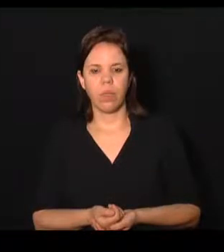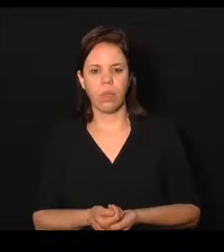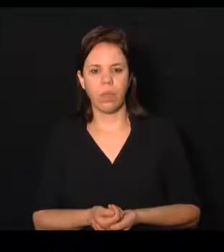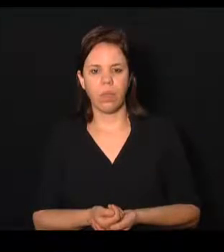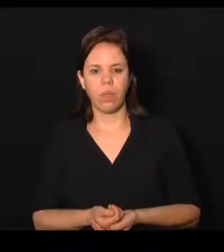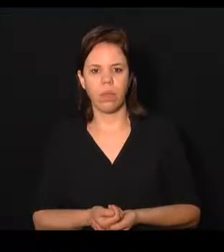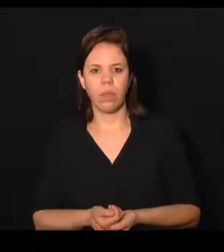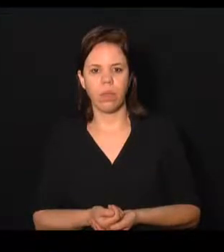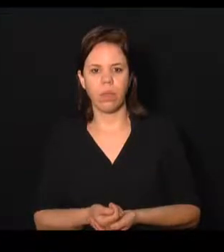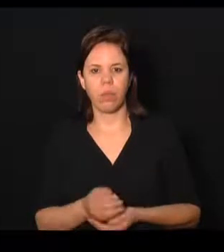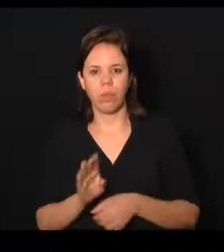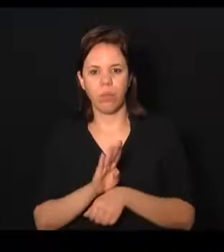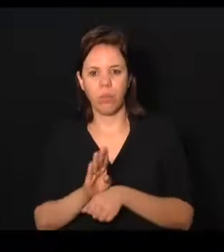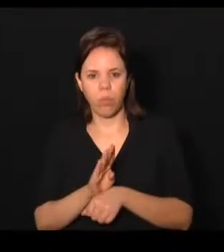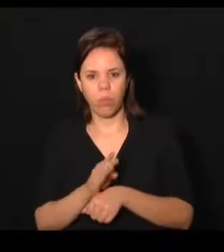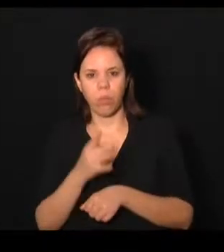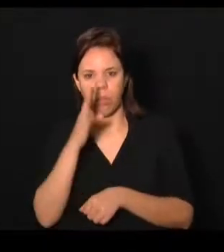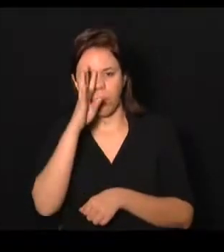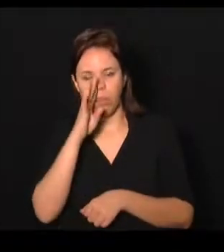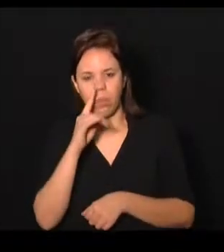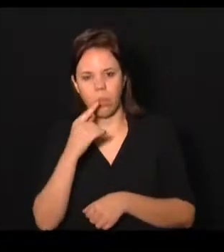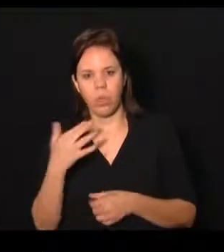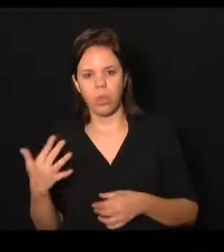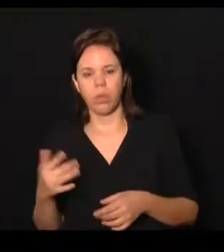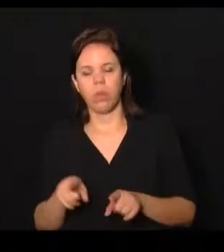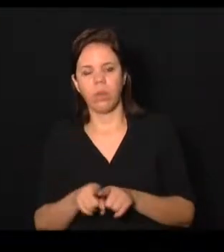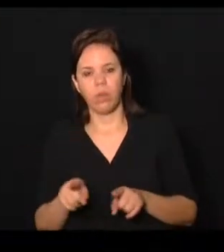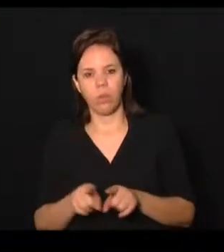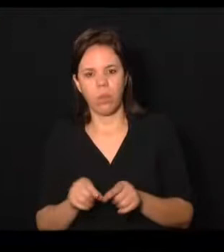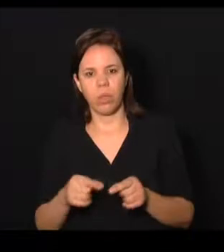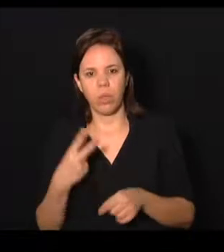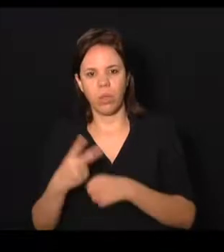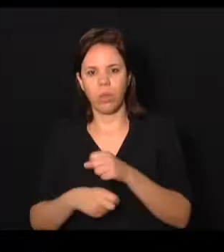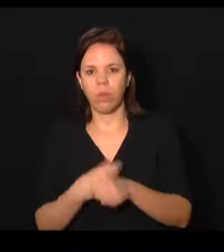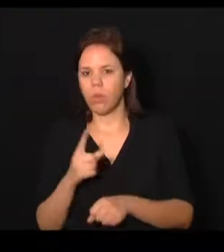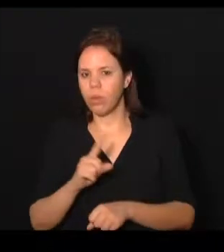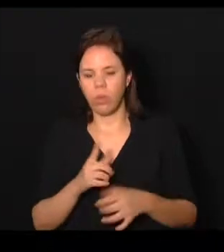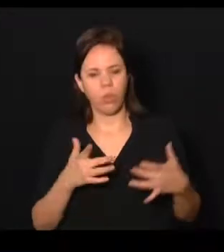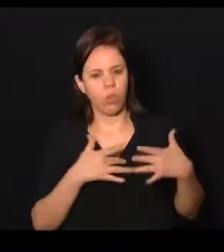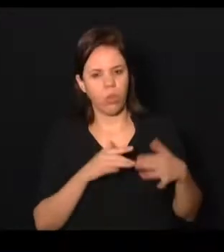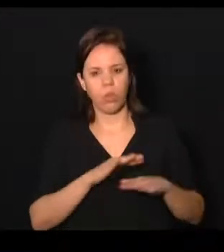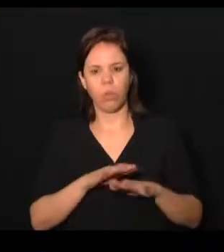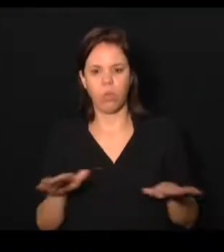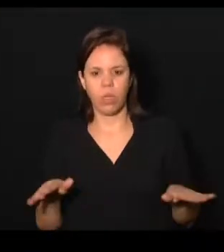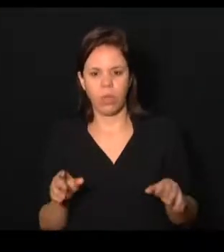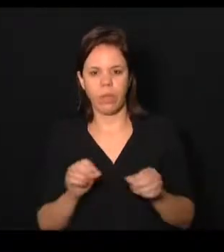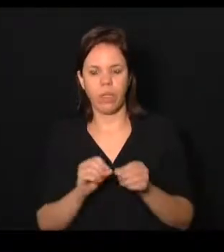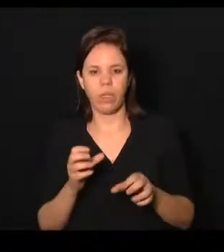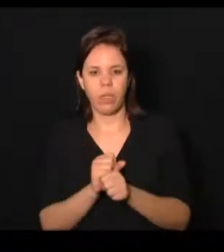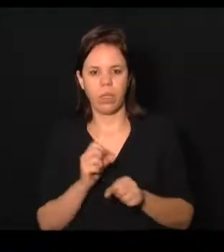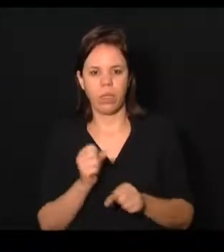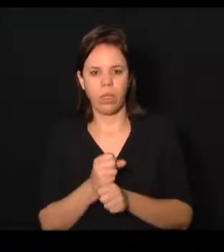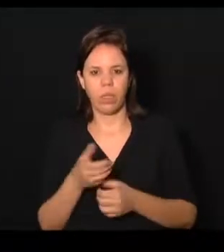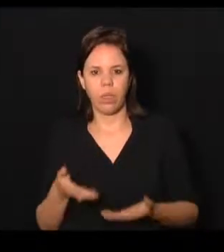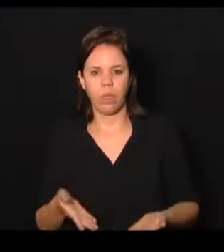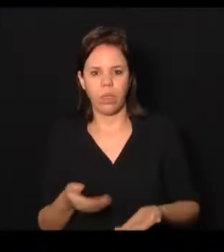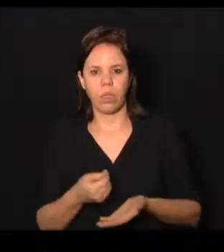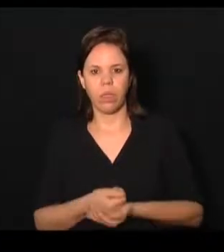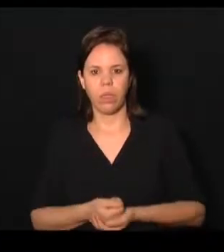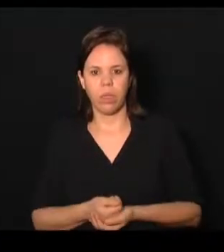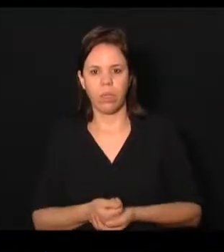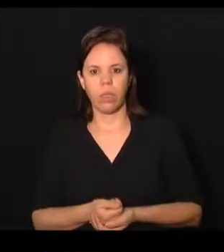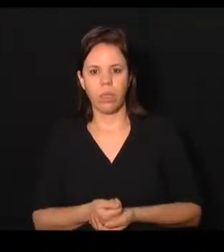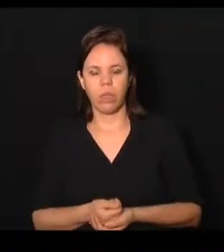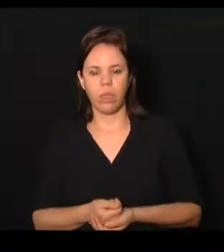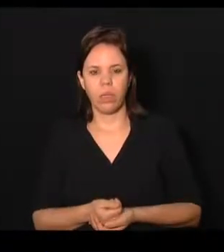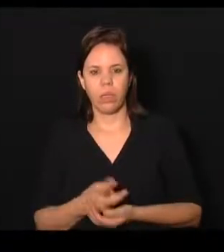bronze. E hoje, há 2 anos, eu não sou mais doador. Eu fiz até os cálculos aqui. Em